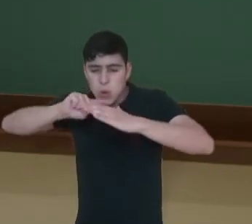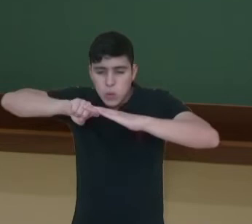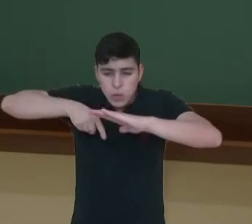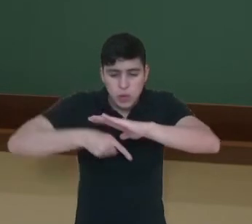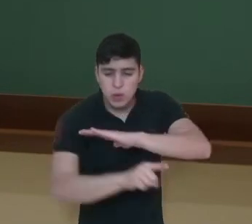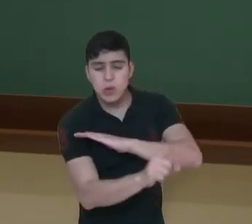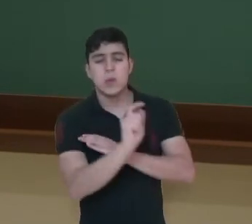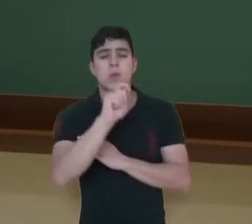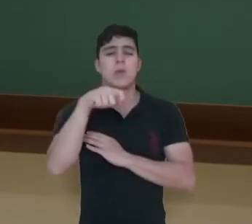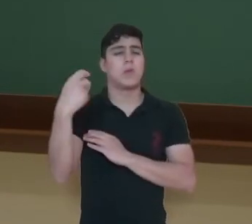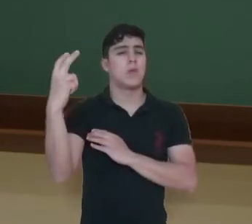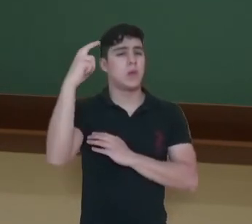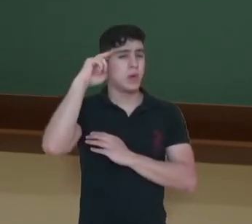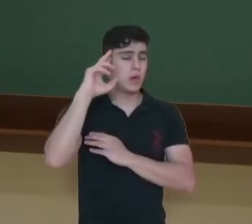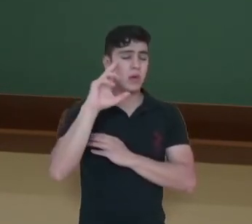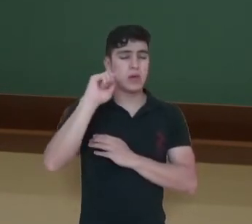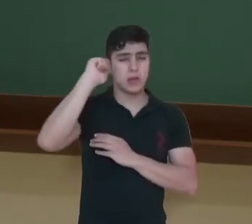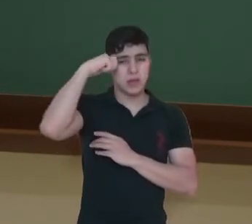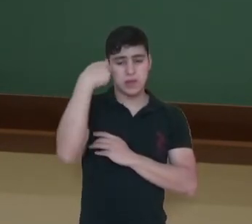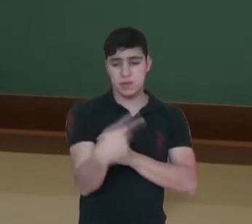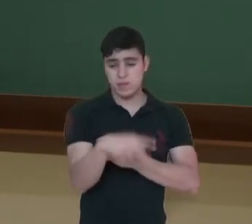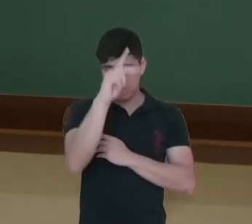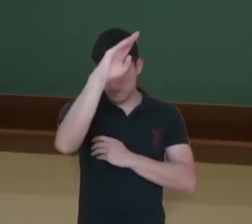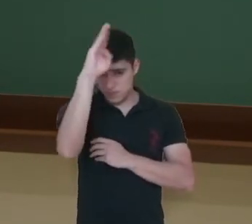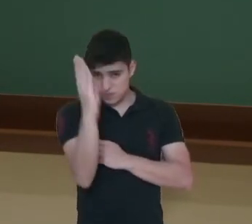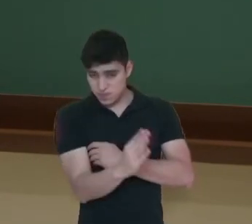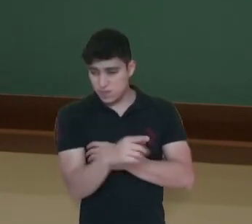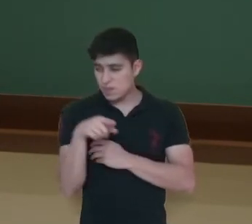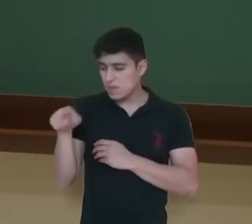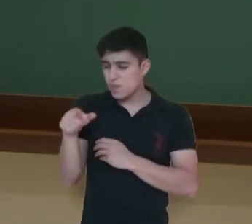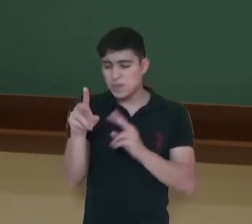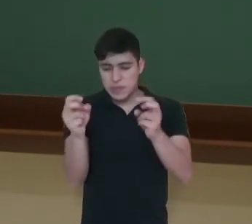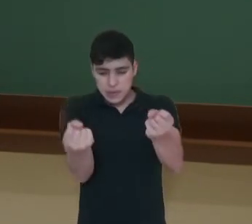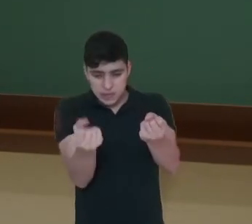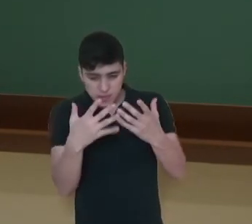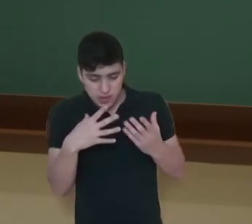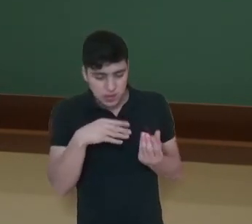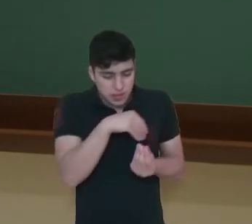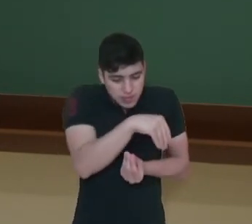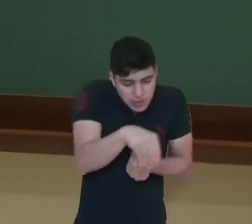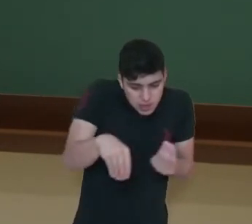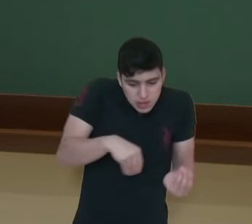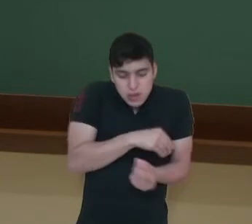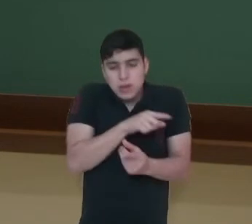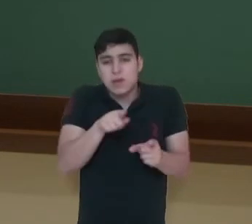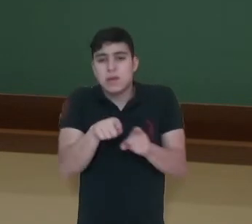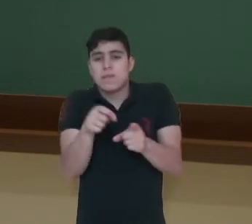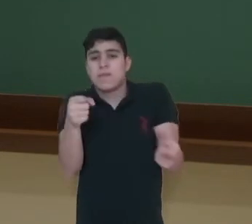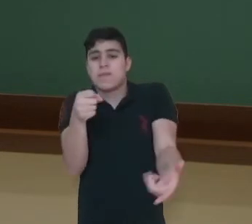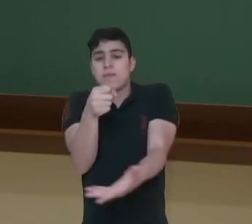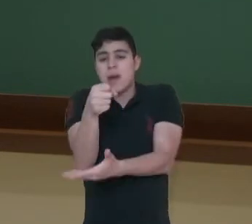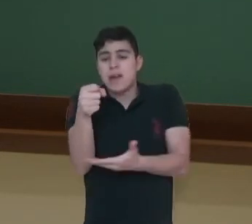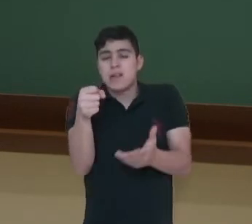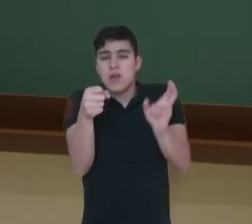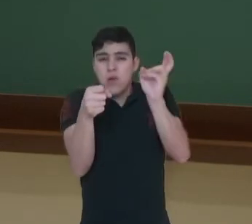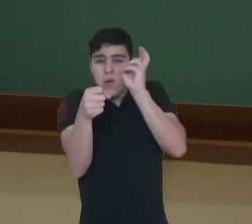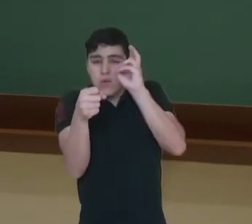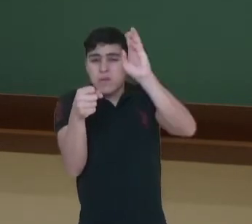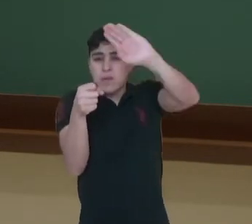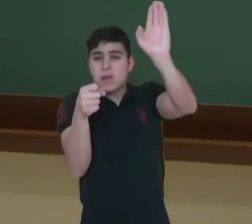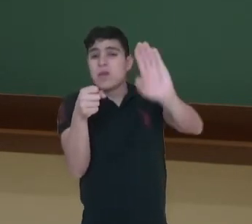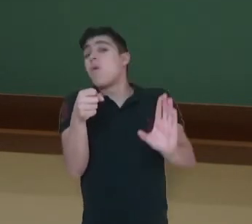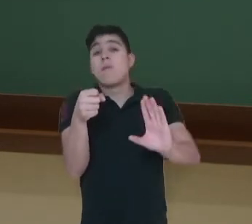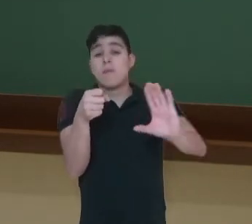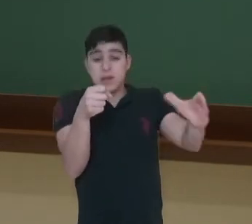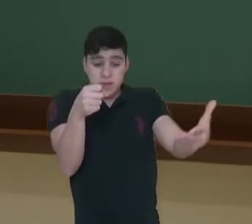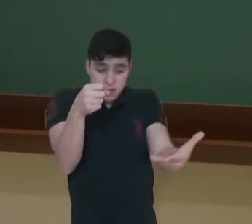que é a cultura negra, a contribuição para o Brasil, ele trouxe a questão da miscigenação, ele trouxe a questão do alicerce brasileiro cultural que está dentro da cultura negra